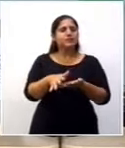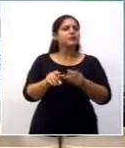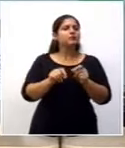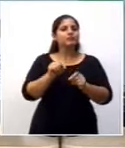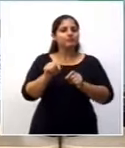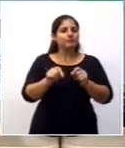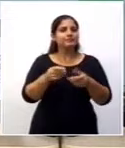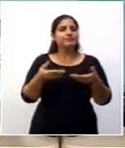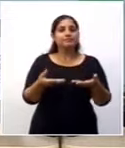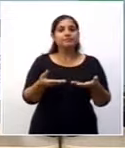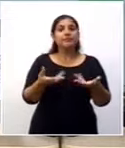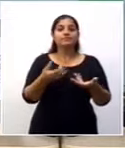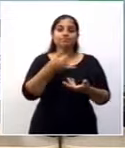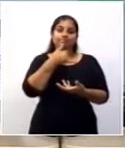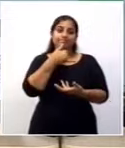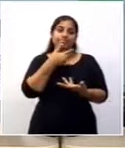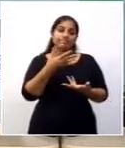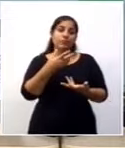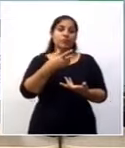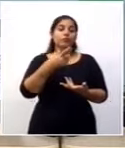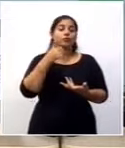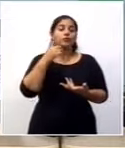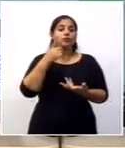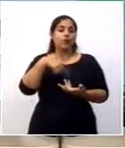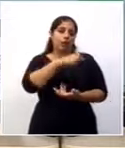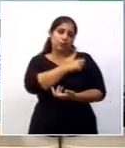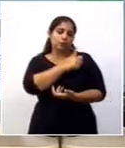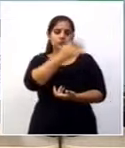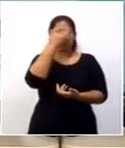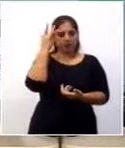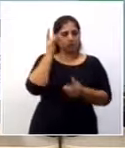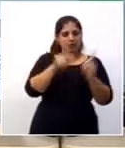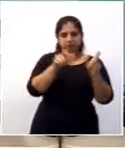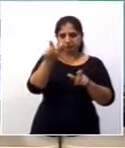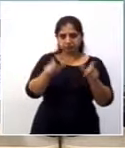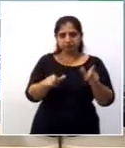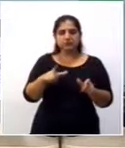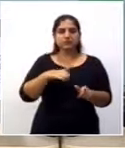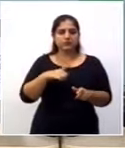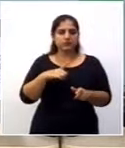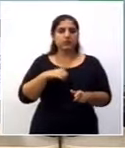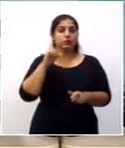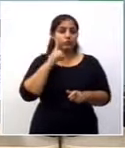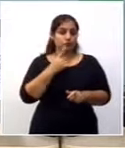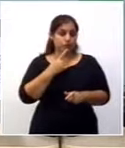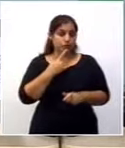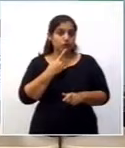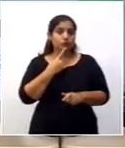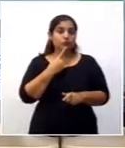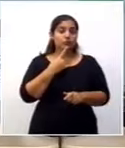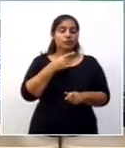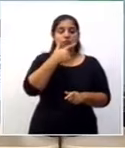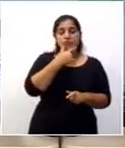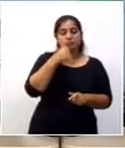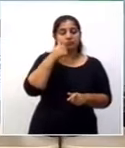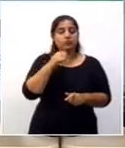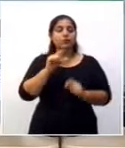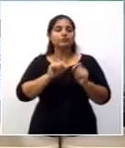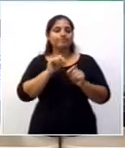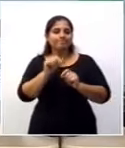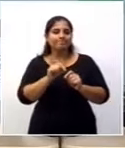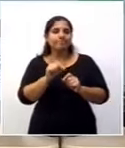porque, infelizmente, né, os alunos, as pessoas, né, que são surdas, né, elas